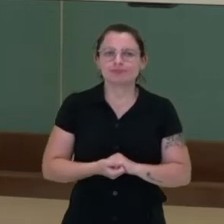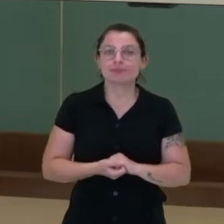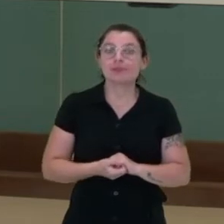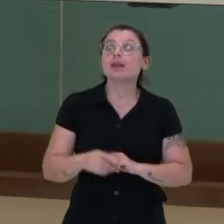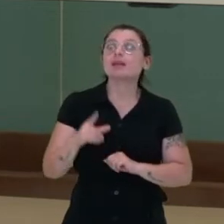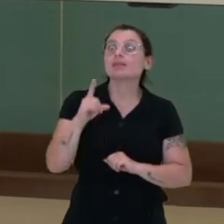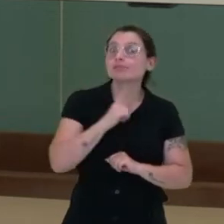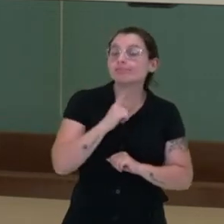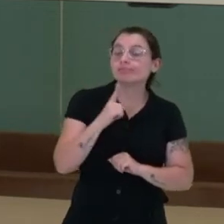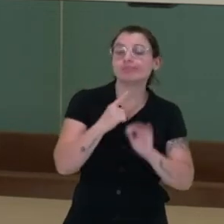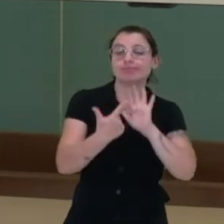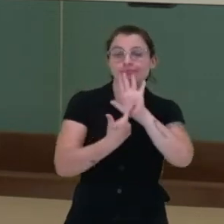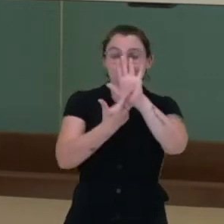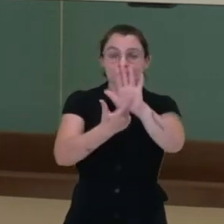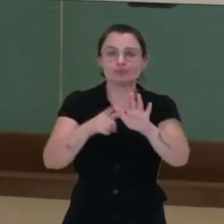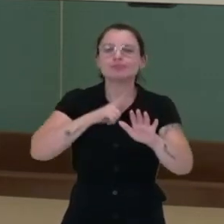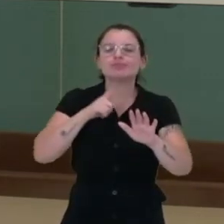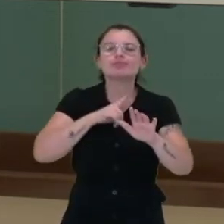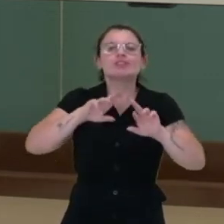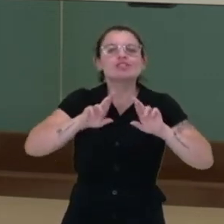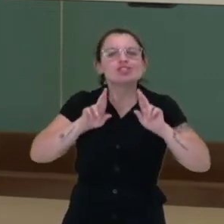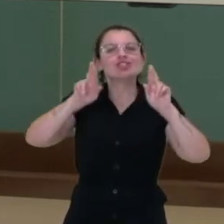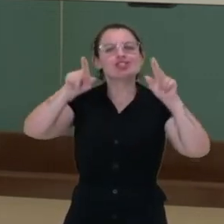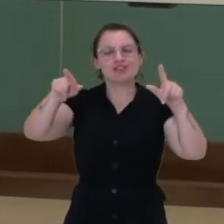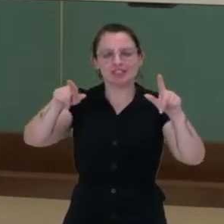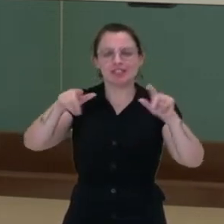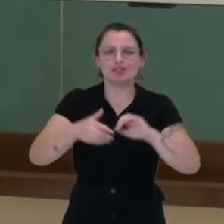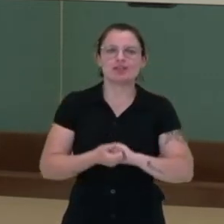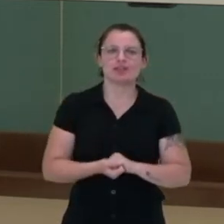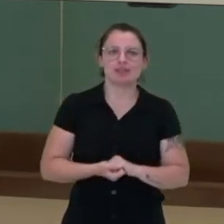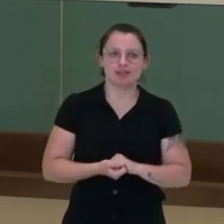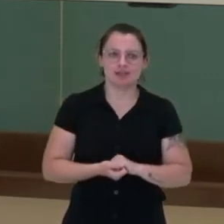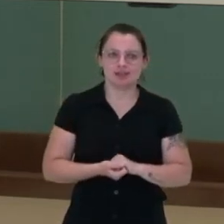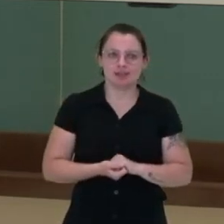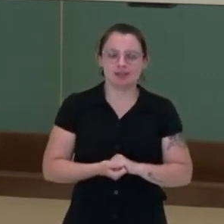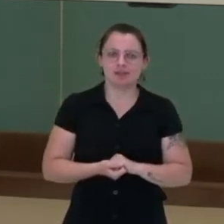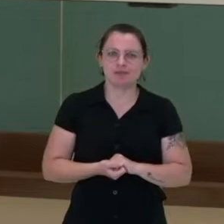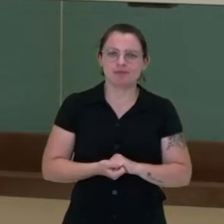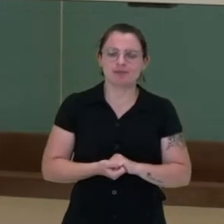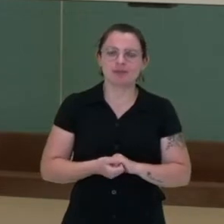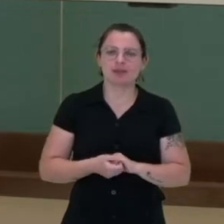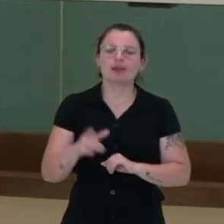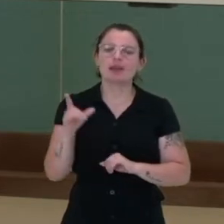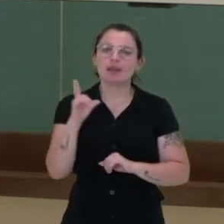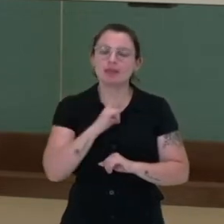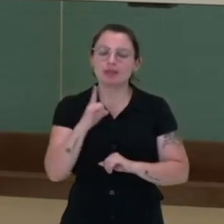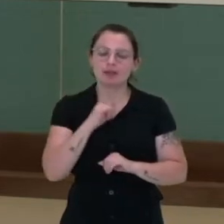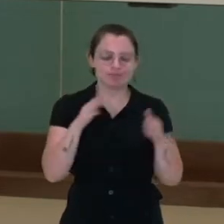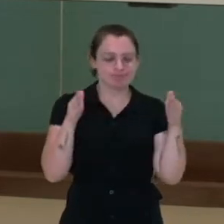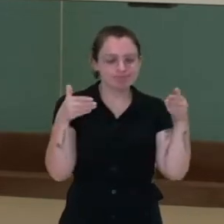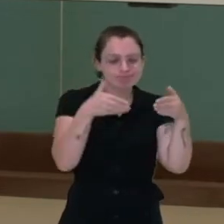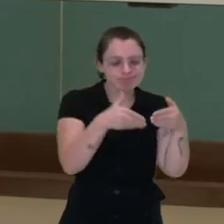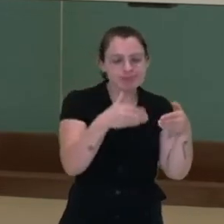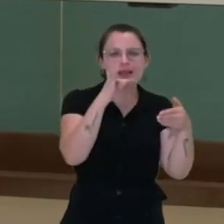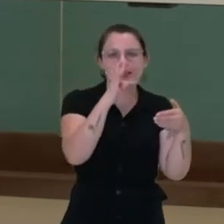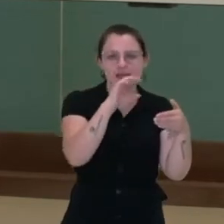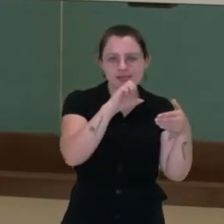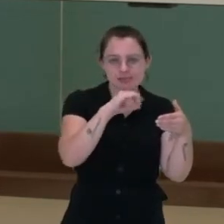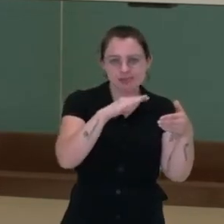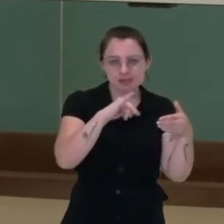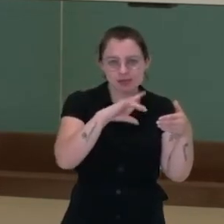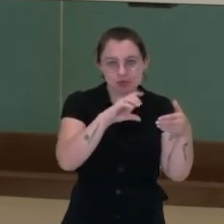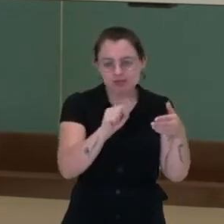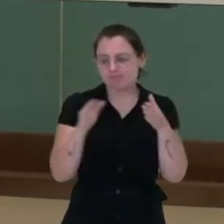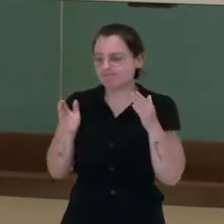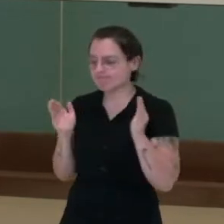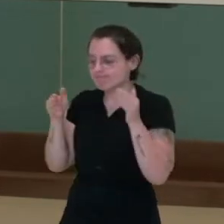diferentes situações onde a gente utiliza tecidos específicos e órgãos específicos que fazem parte de